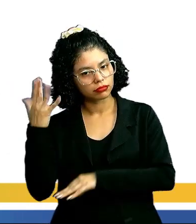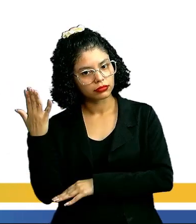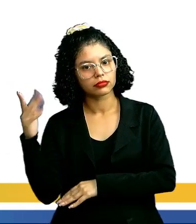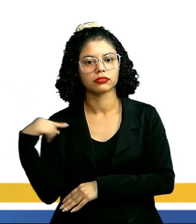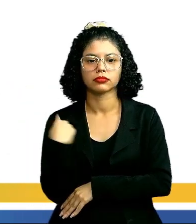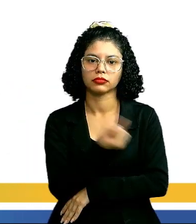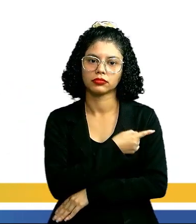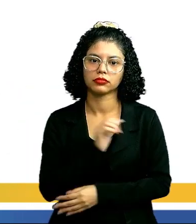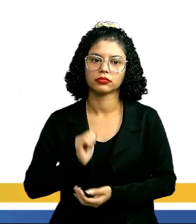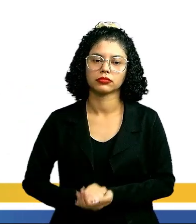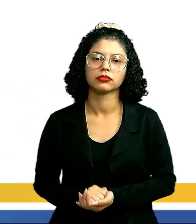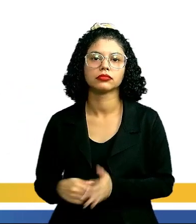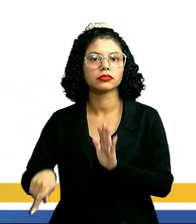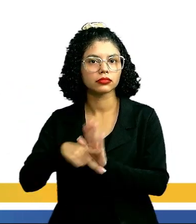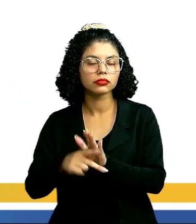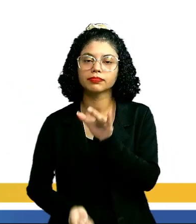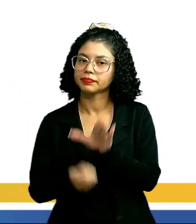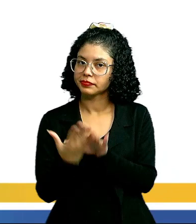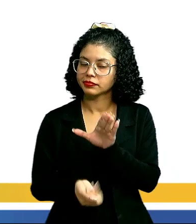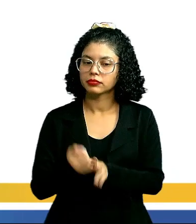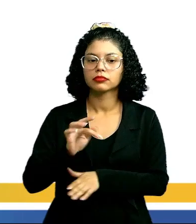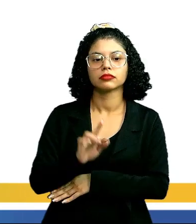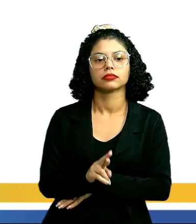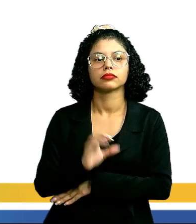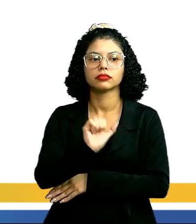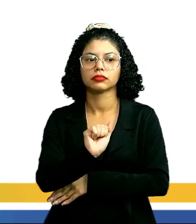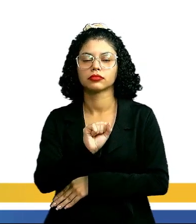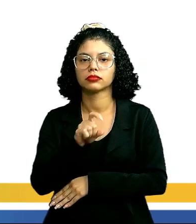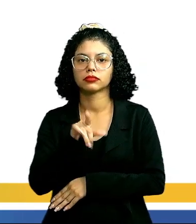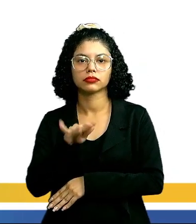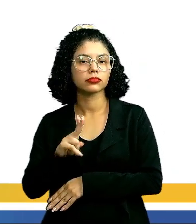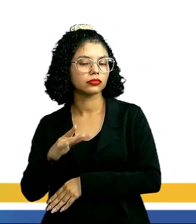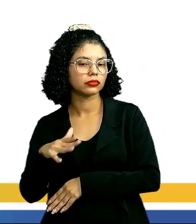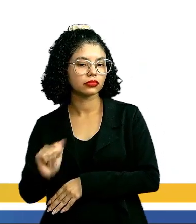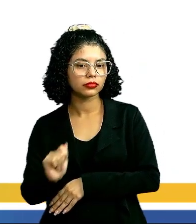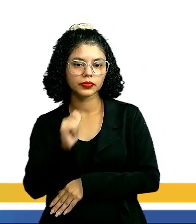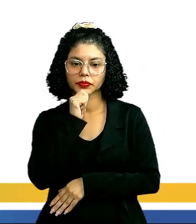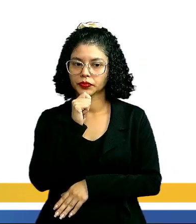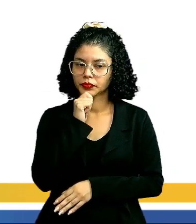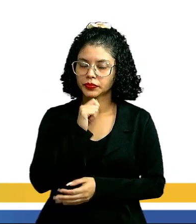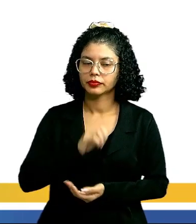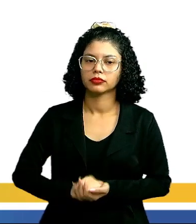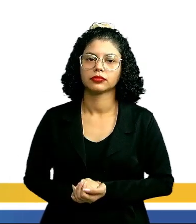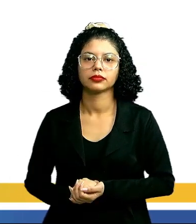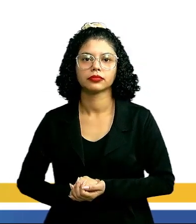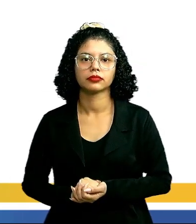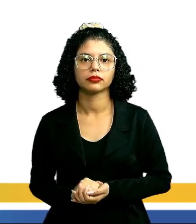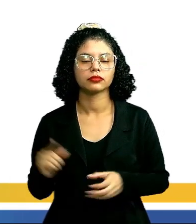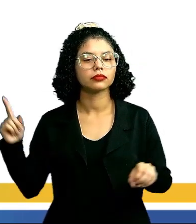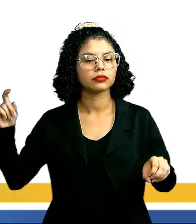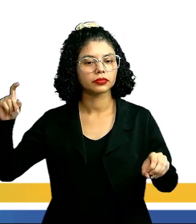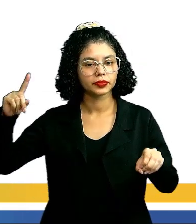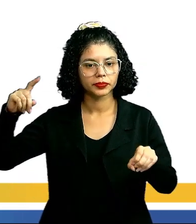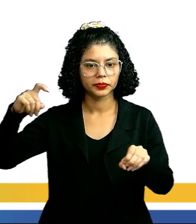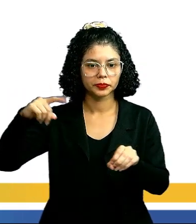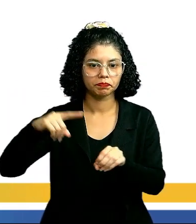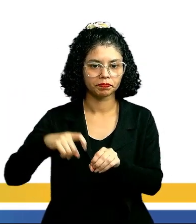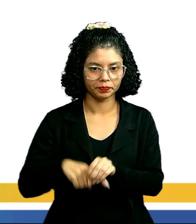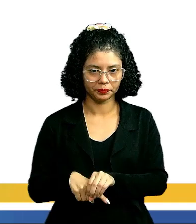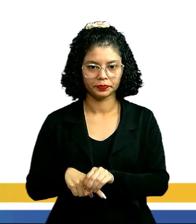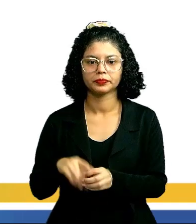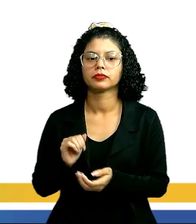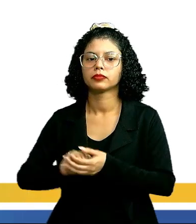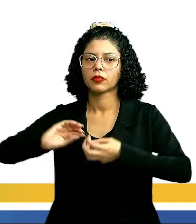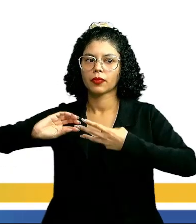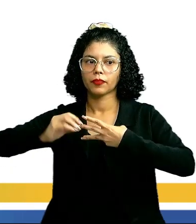nós somos provindos de reprodução sexuada, e esses gametas se encontraram e formaram